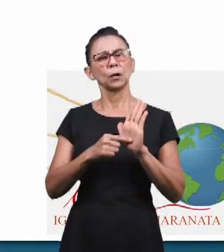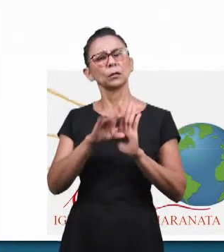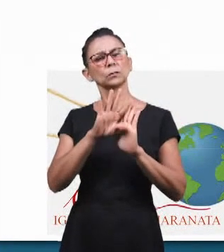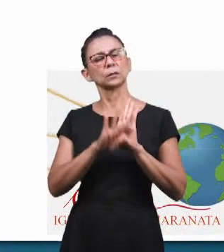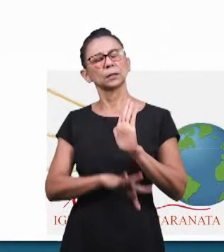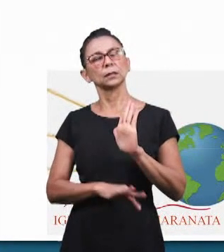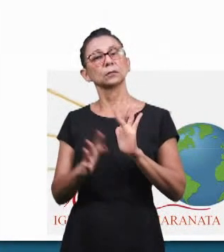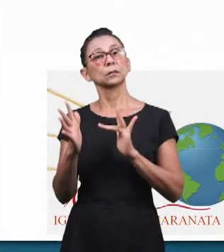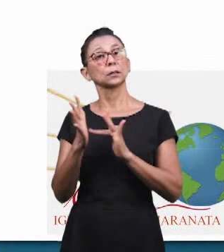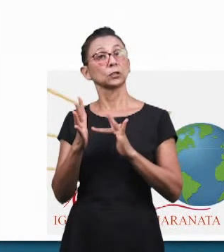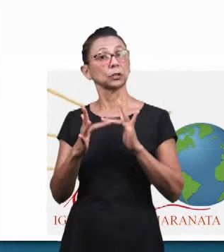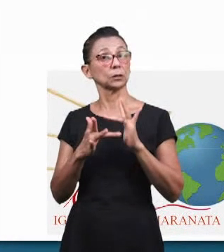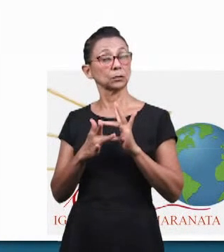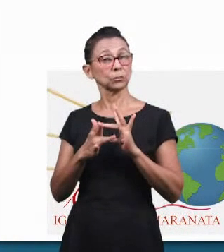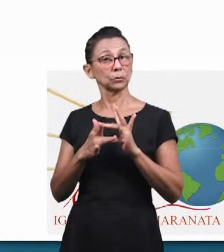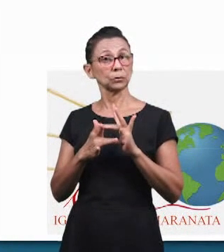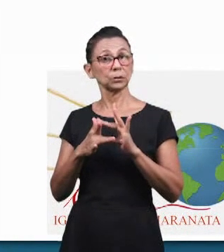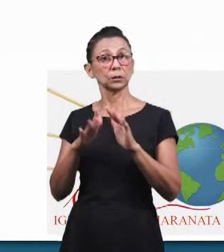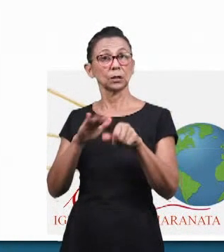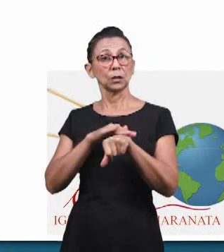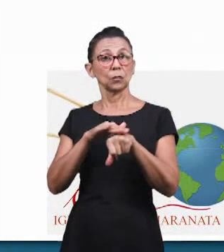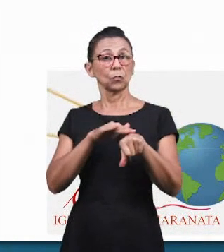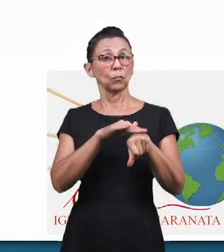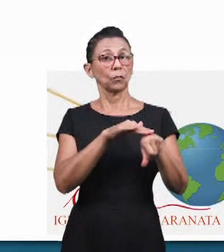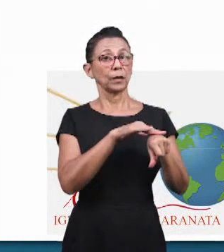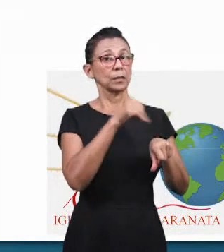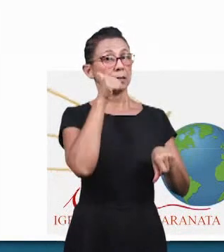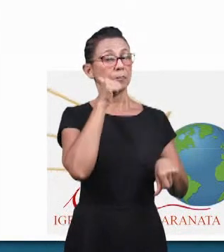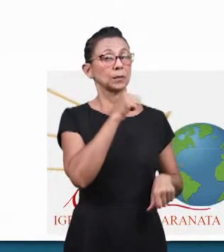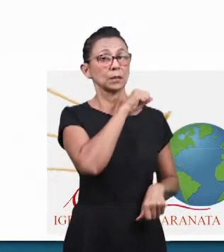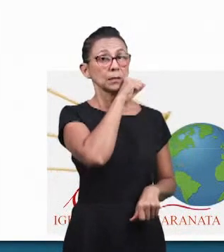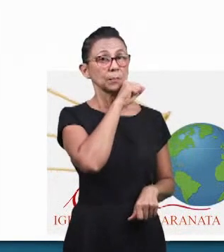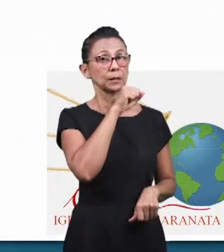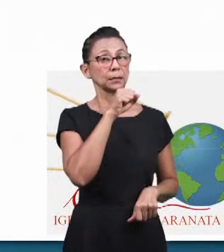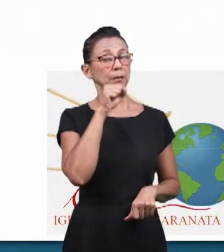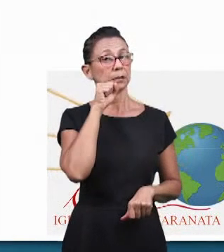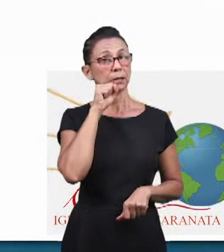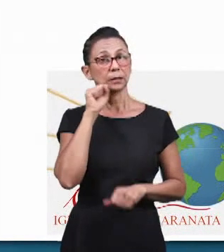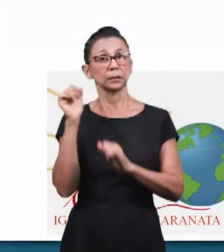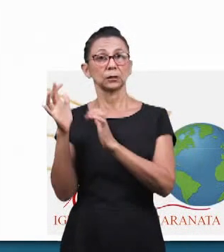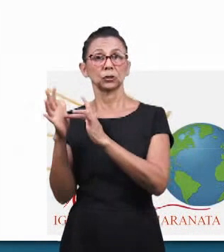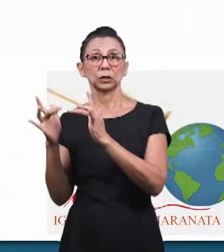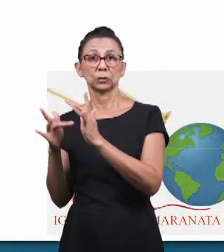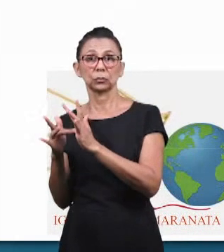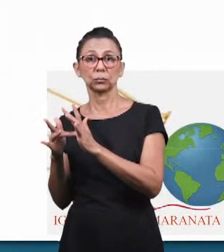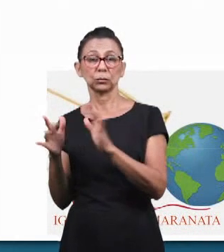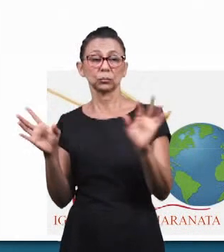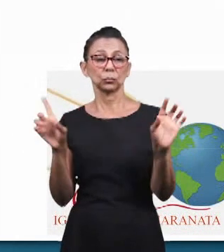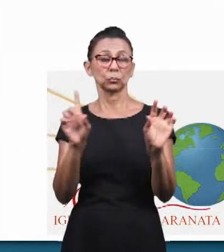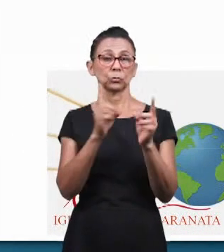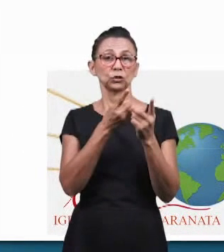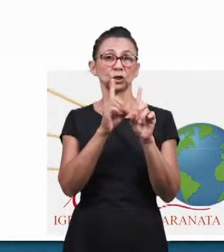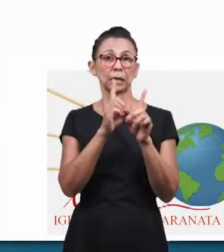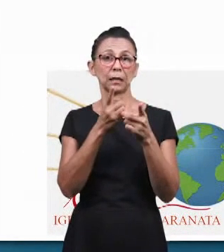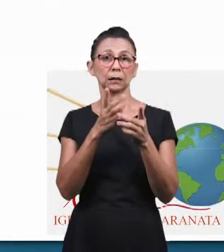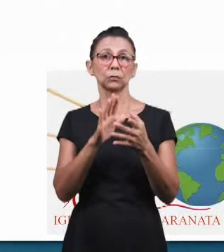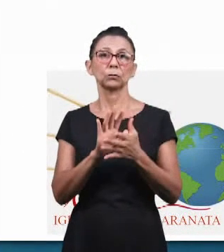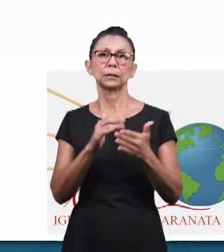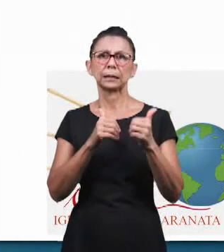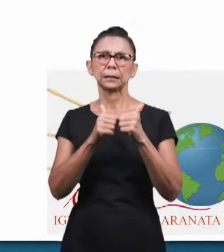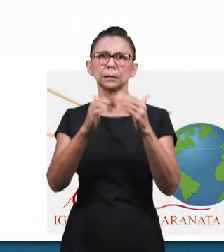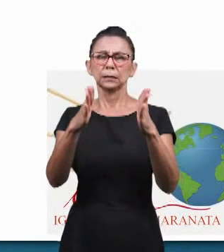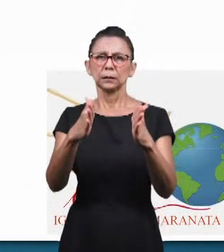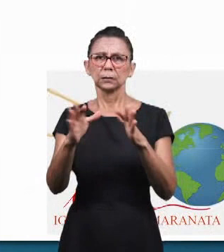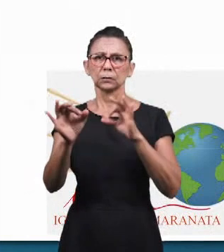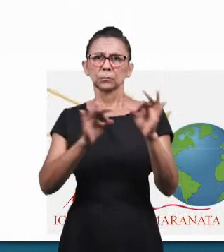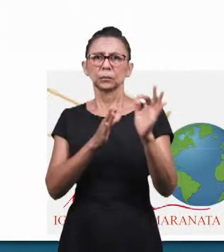no qual Jesus, na conversa com a mulher samaritana, dá início ao projeto de salvação